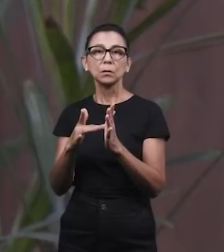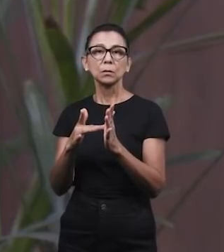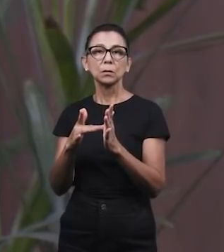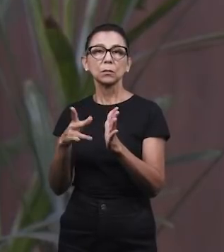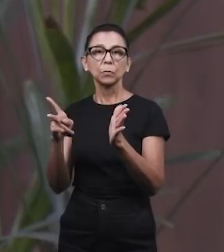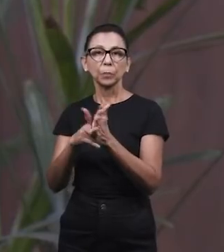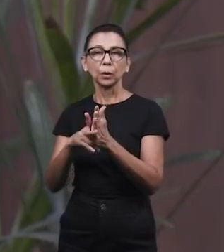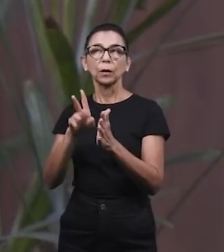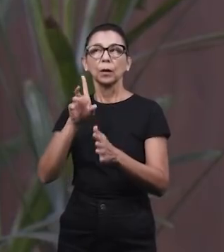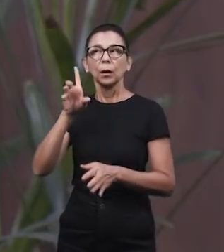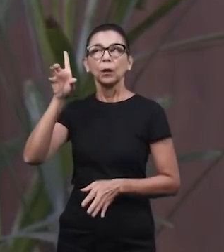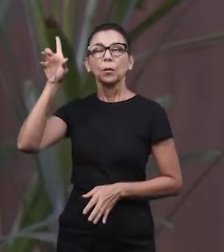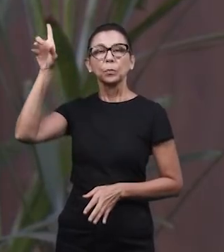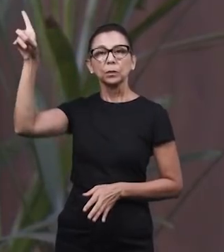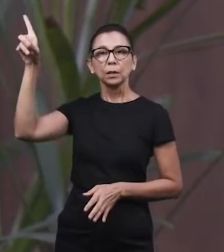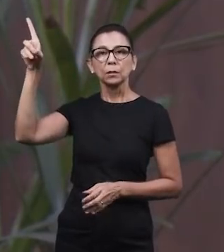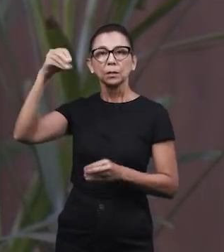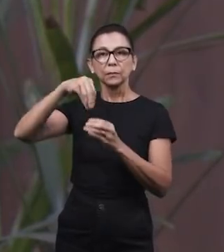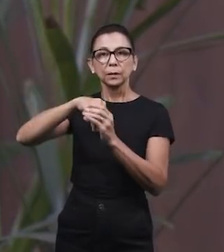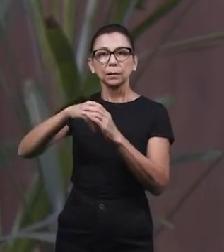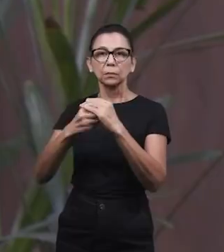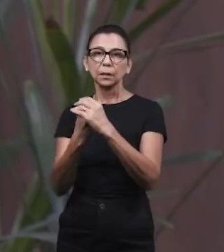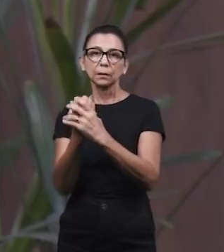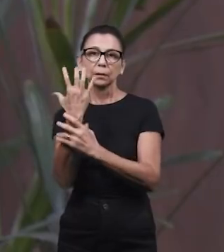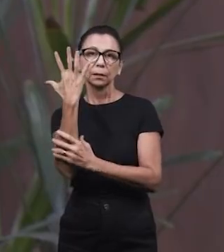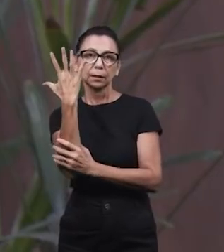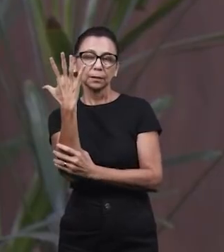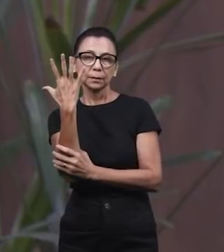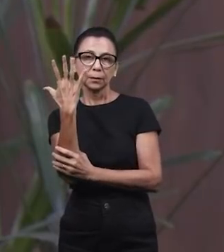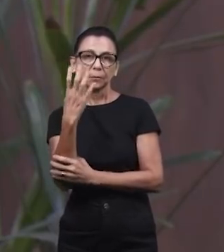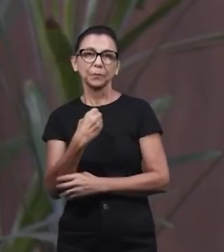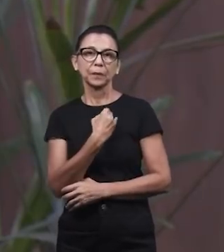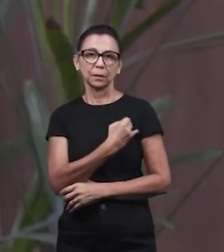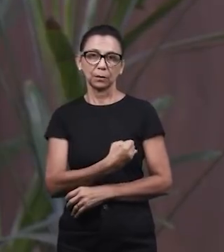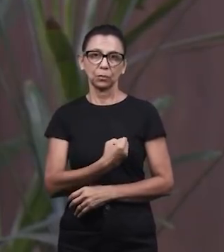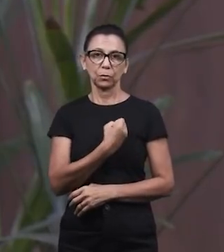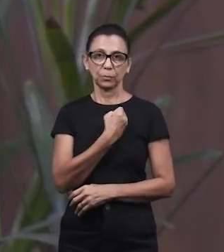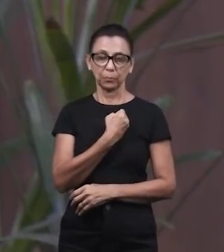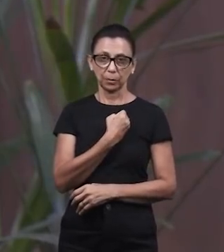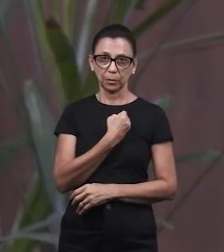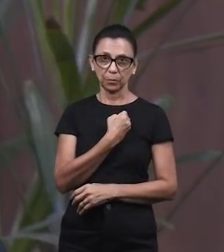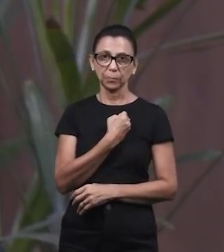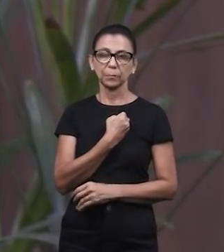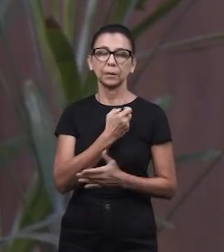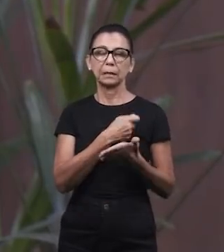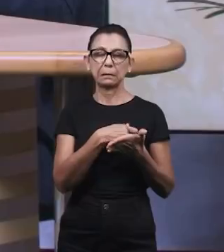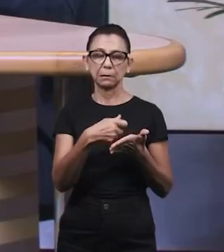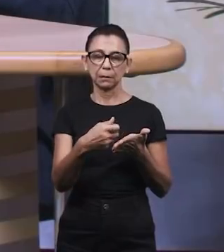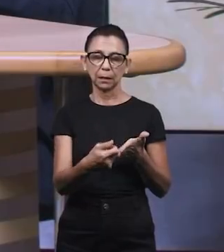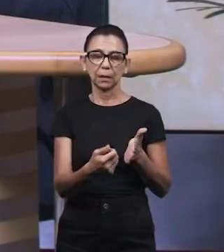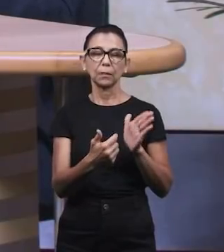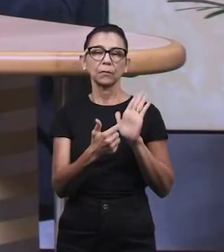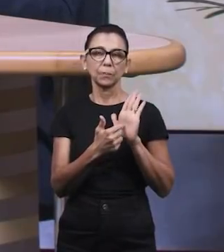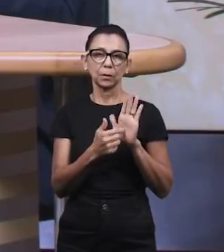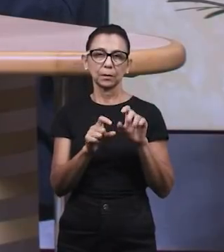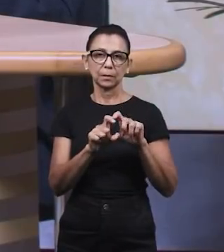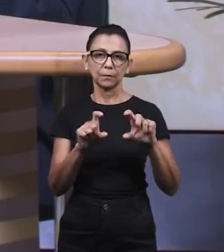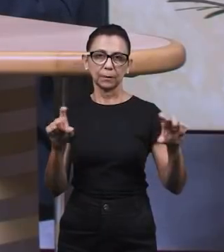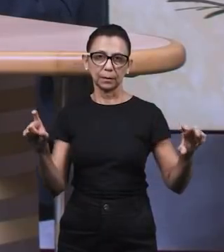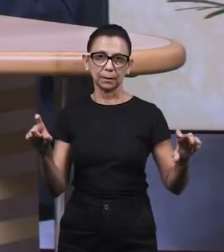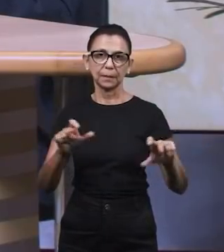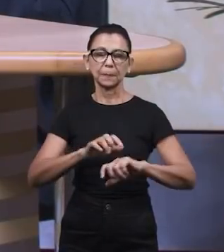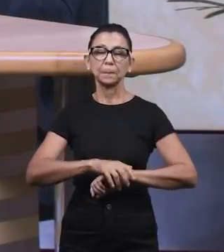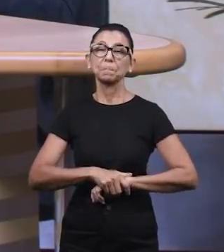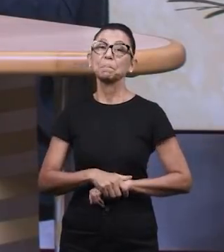criação. Tanto que João depois vai escrever no capítulo 1, verso 1. No princípio era o Verbo, e o Verbo estava com Deus, e o Verbo era